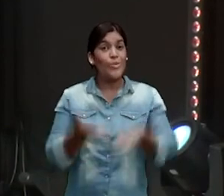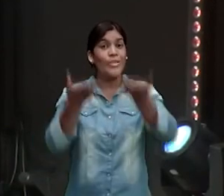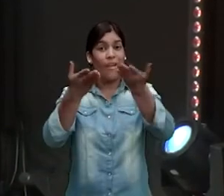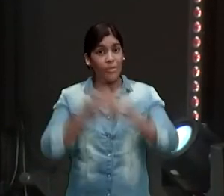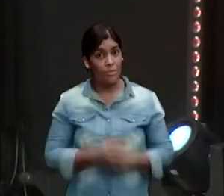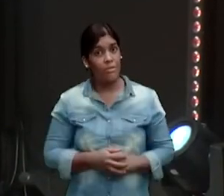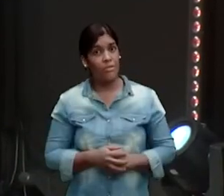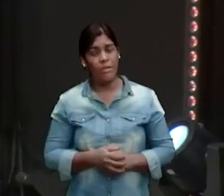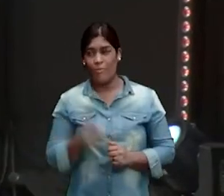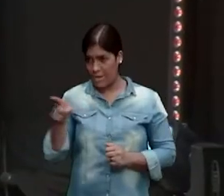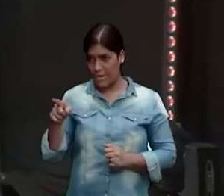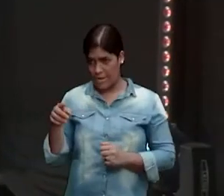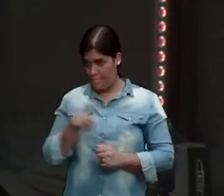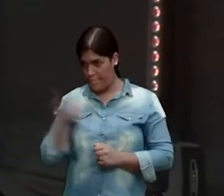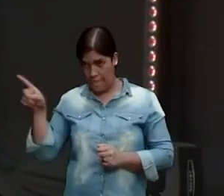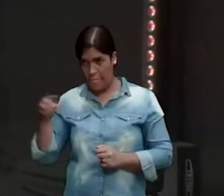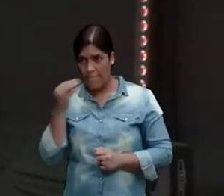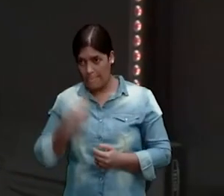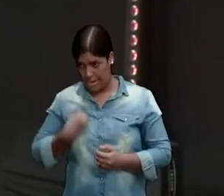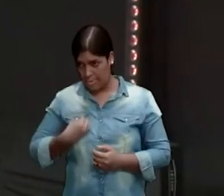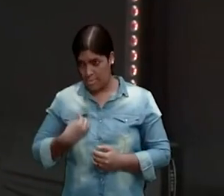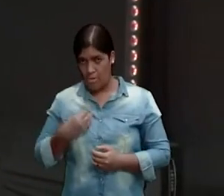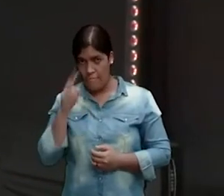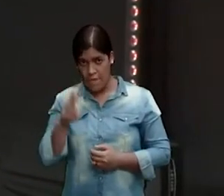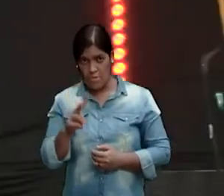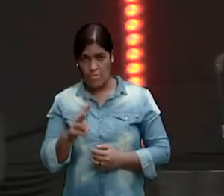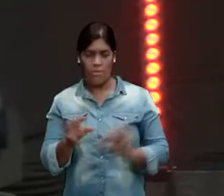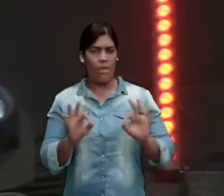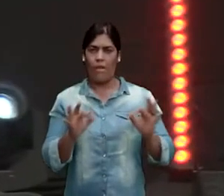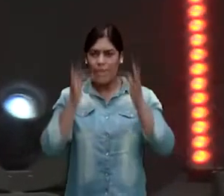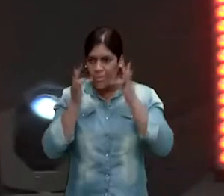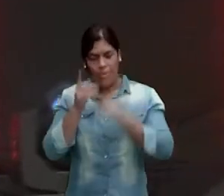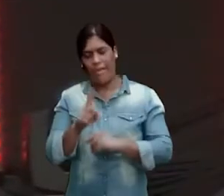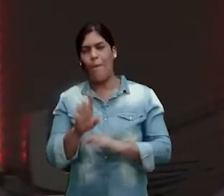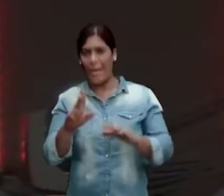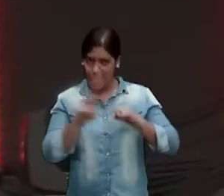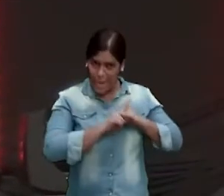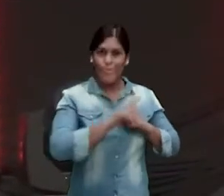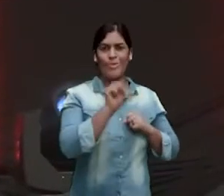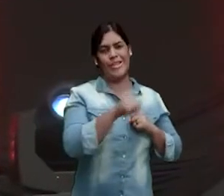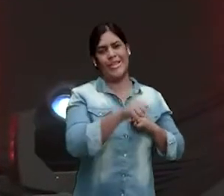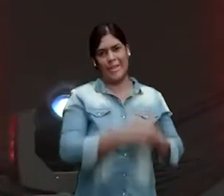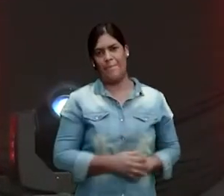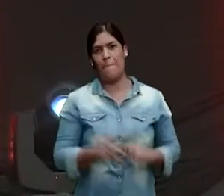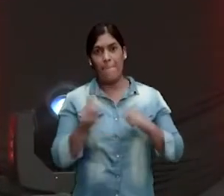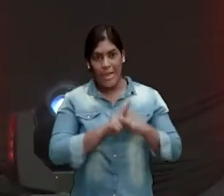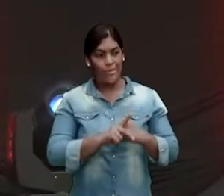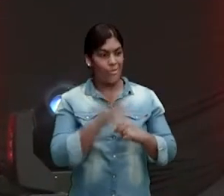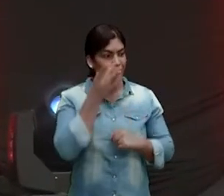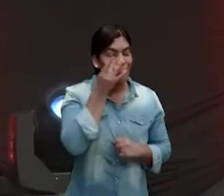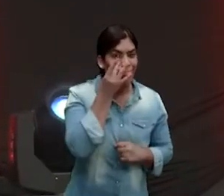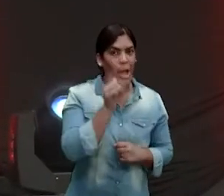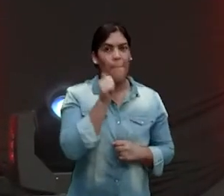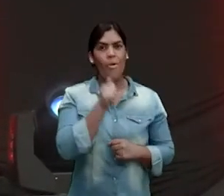lá e ele tava o inibiu a mulher do fluxo de sangue